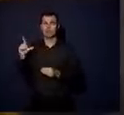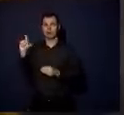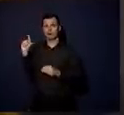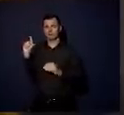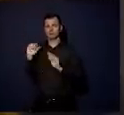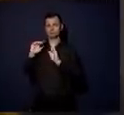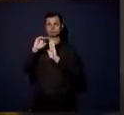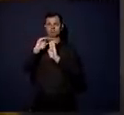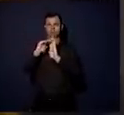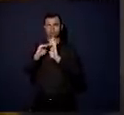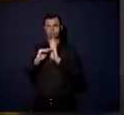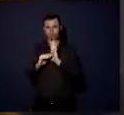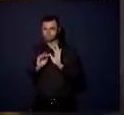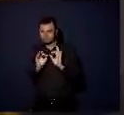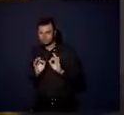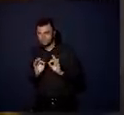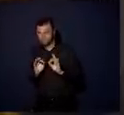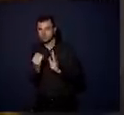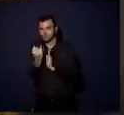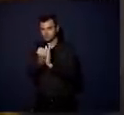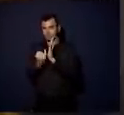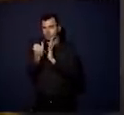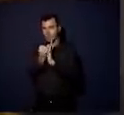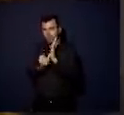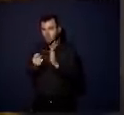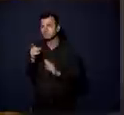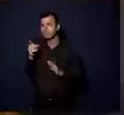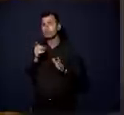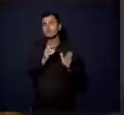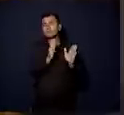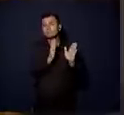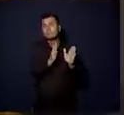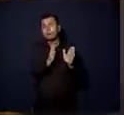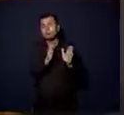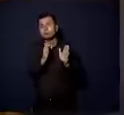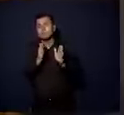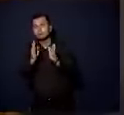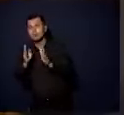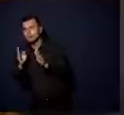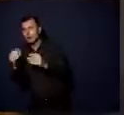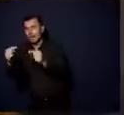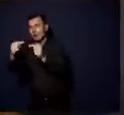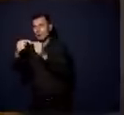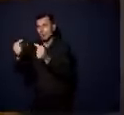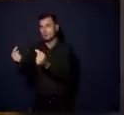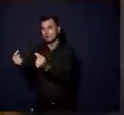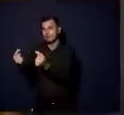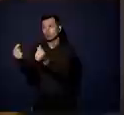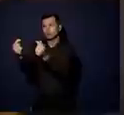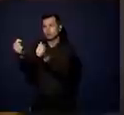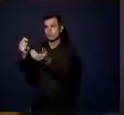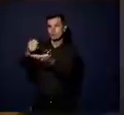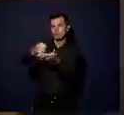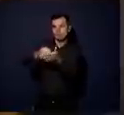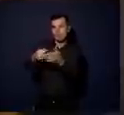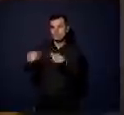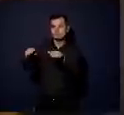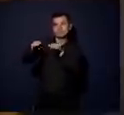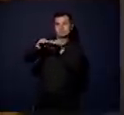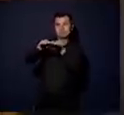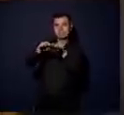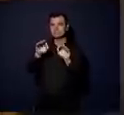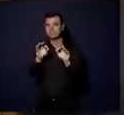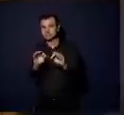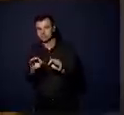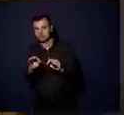projetados para os próximos anos como é que ela vai acomodar dentro do orçamento com essa visão mais dinâmica não só